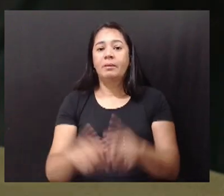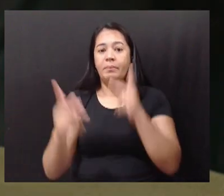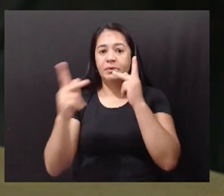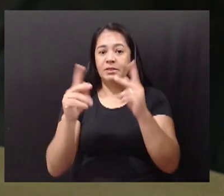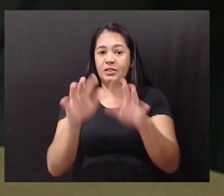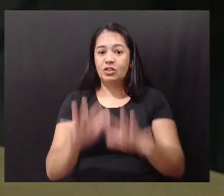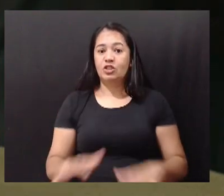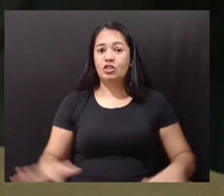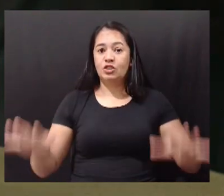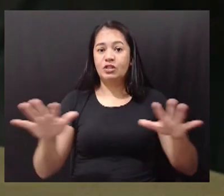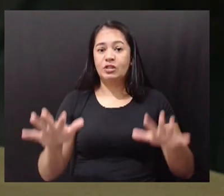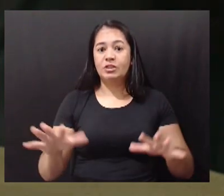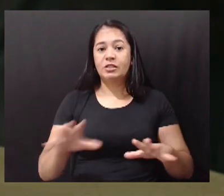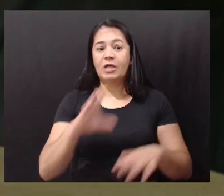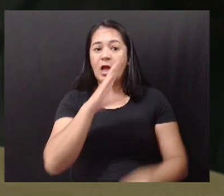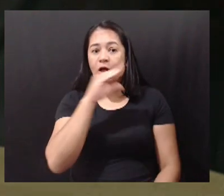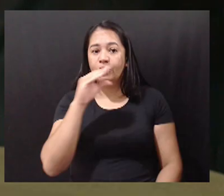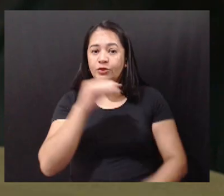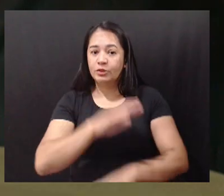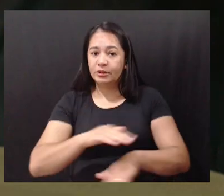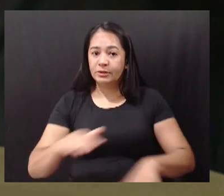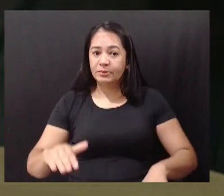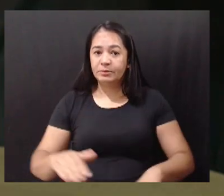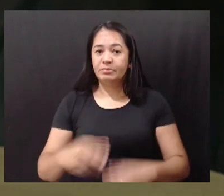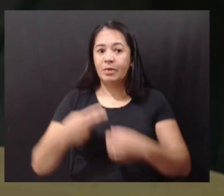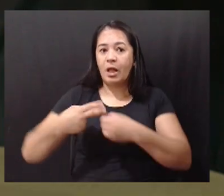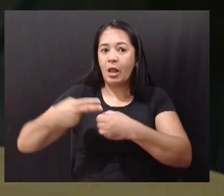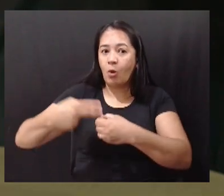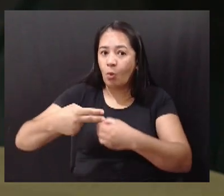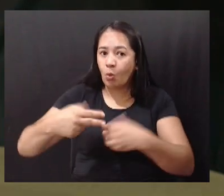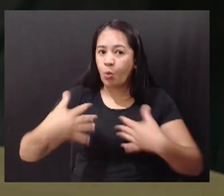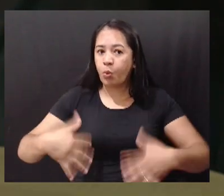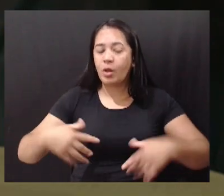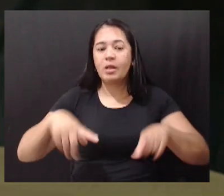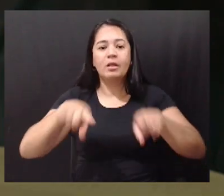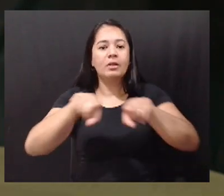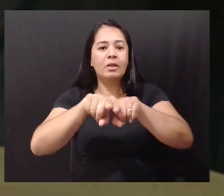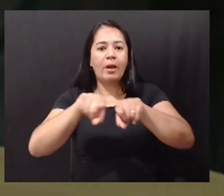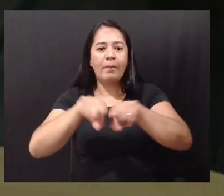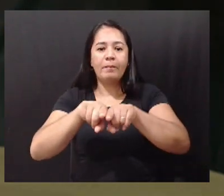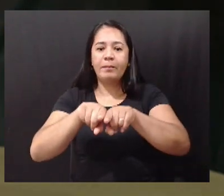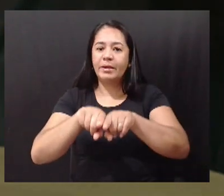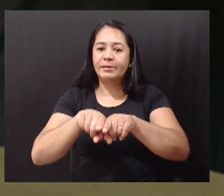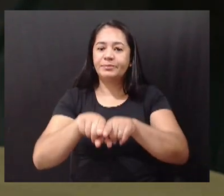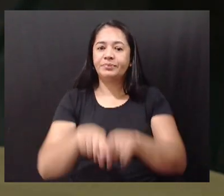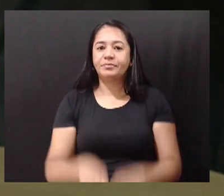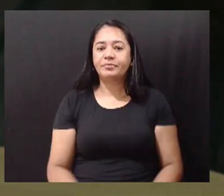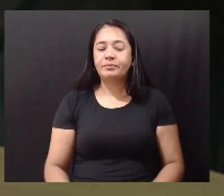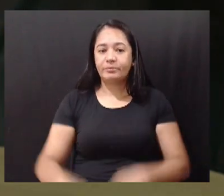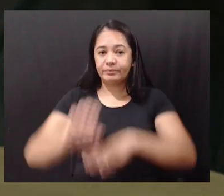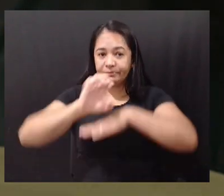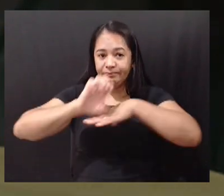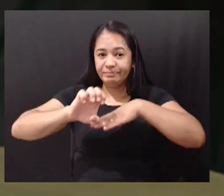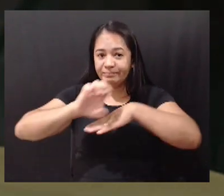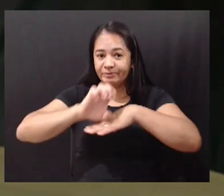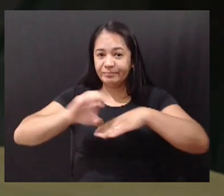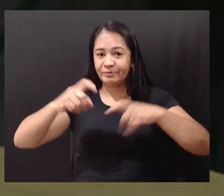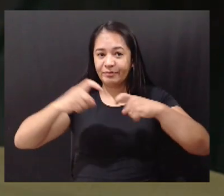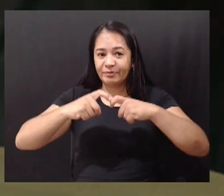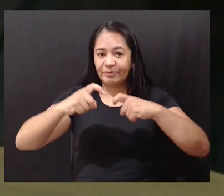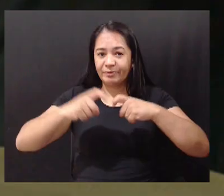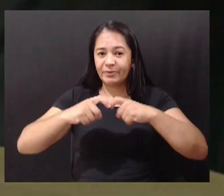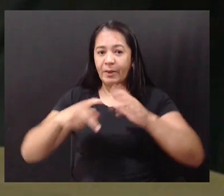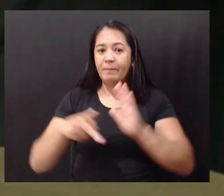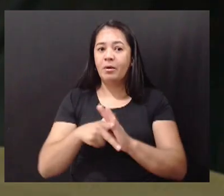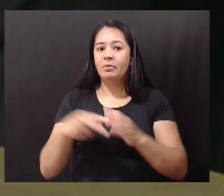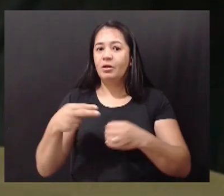da infância e adolescência pela Unicamp, olha só, e também é preceptora da residência médica da Unicamp. Nossa,